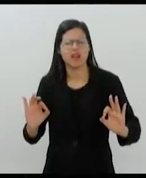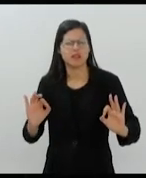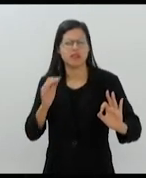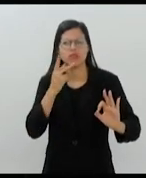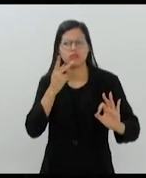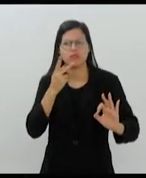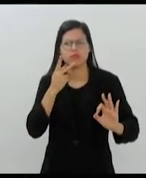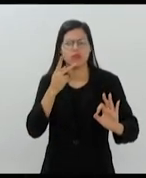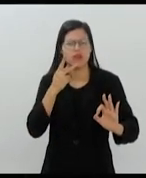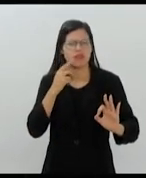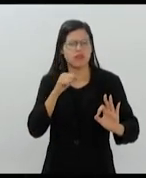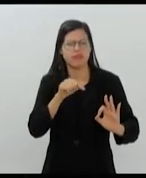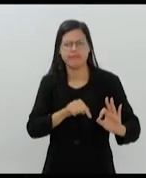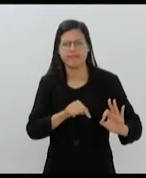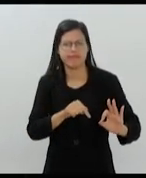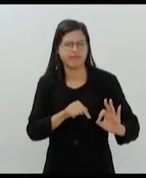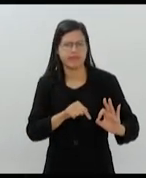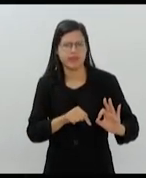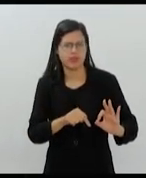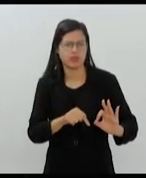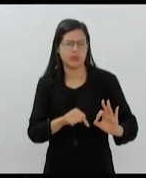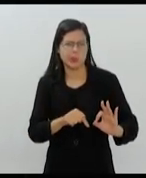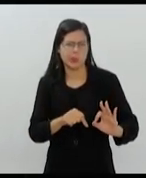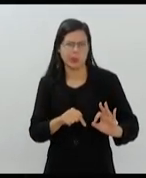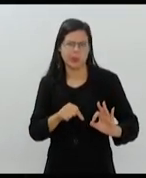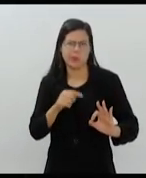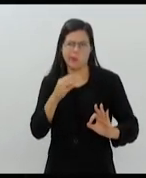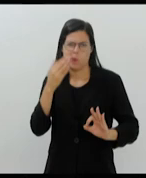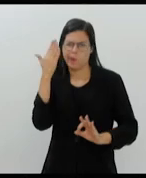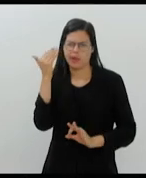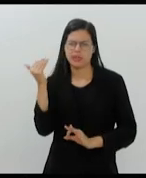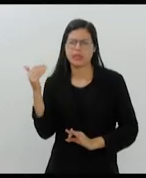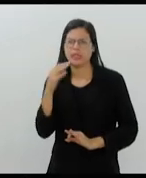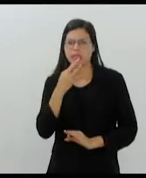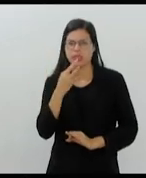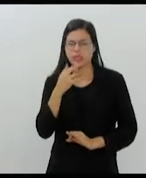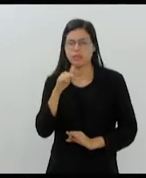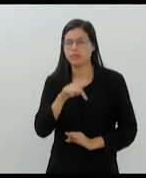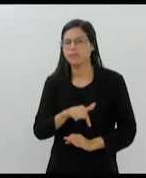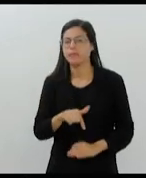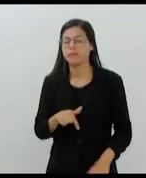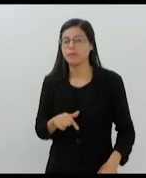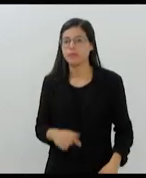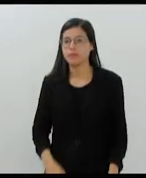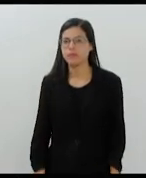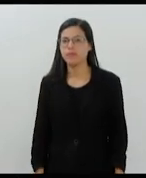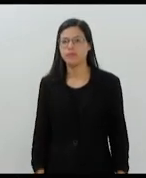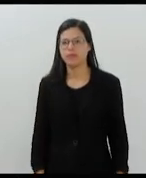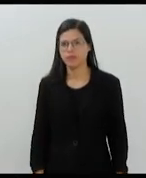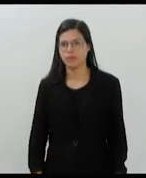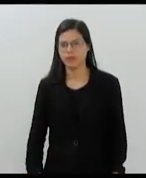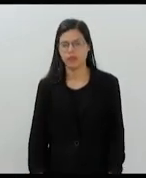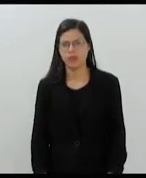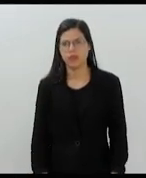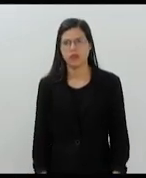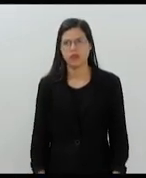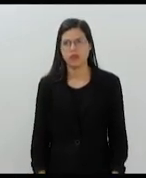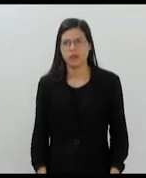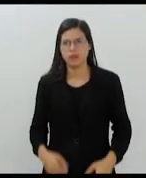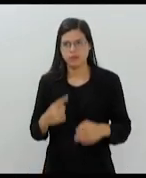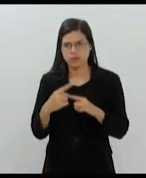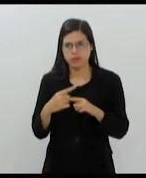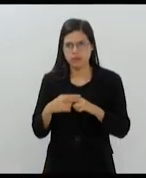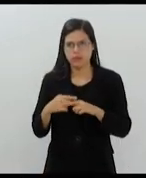esse de caráter popular? Porque se já não bastasse o